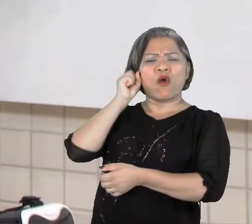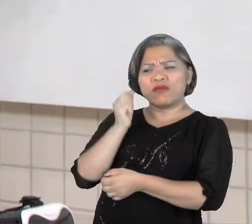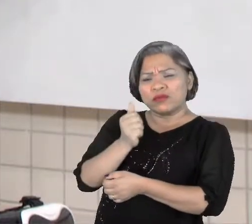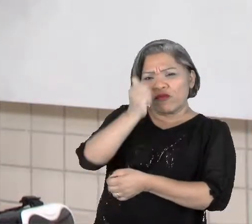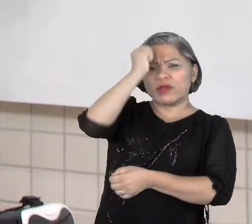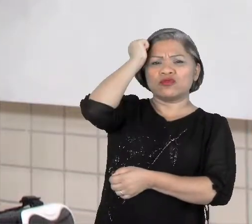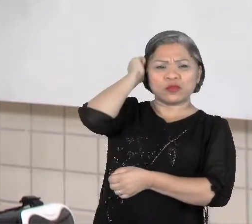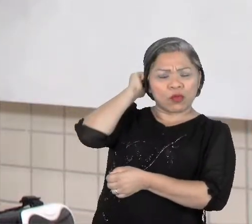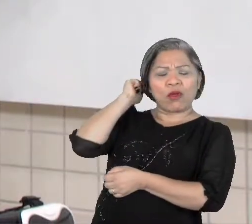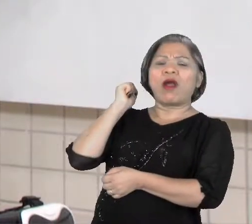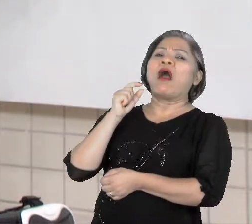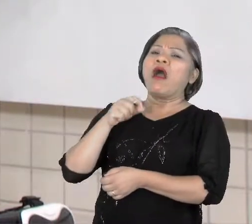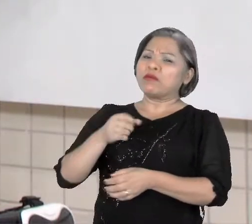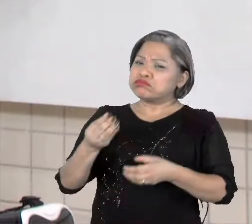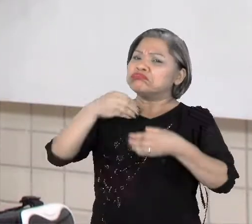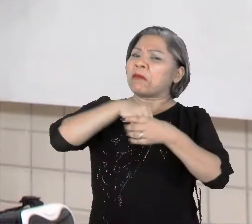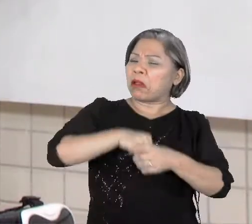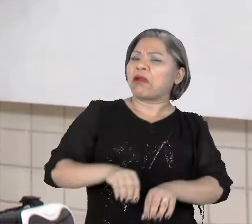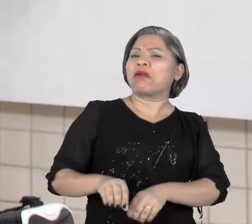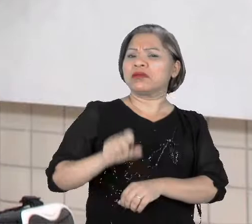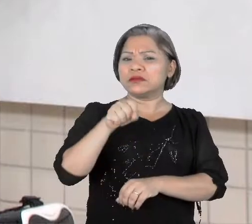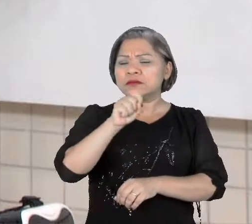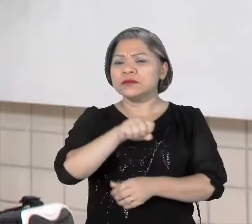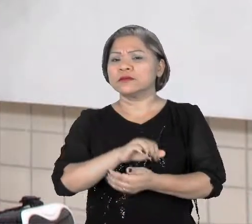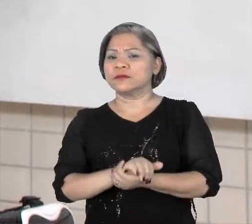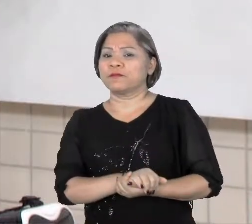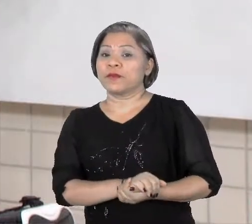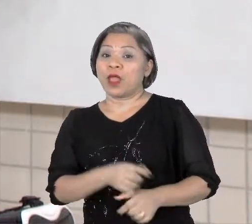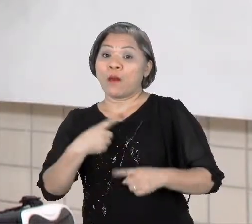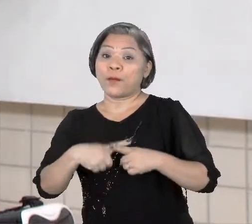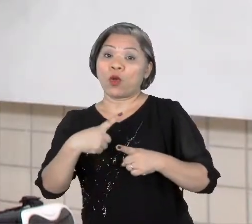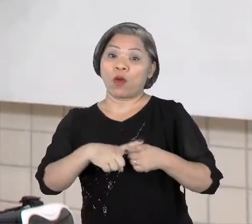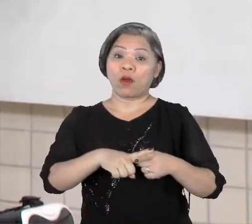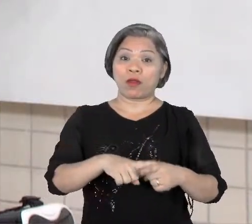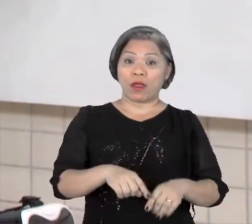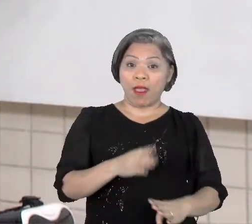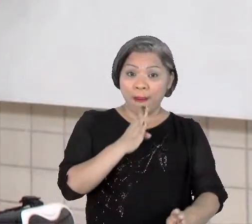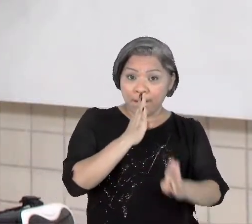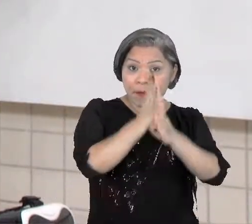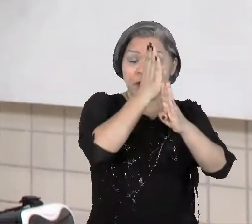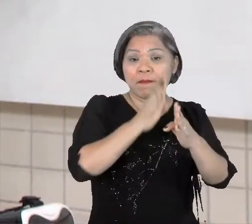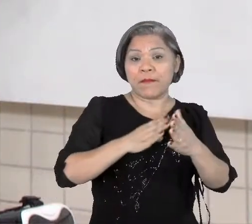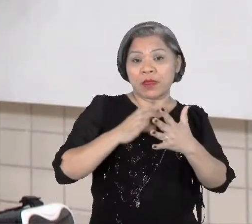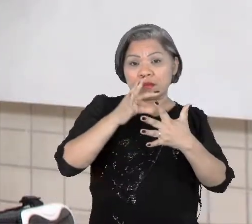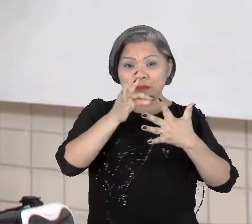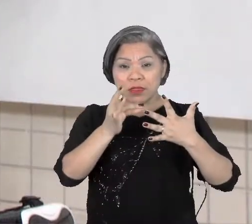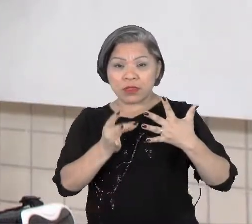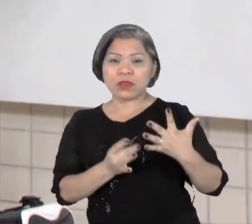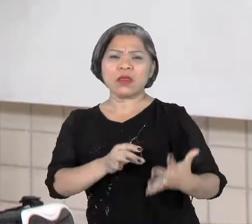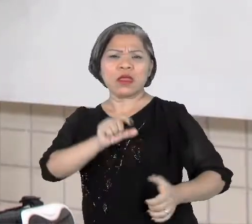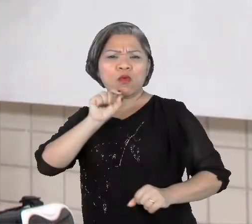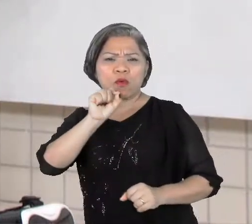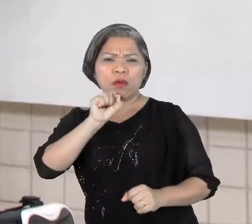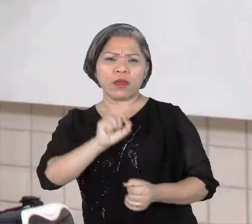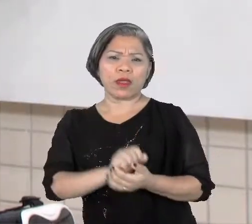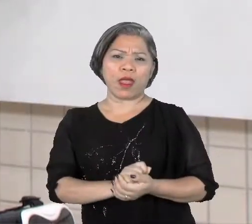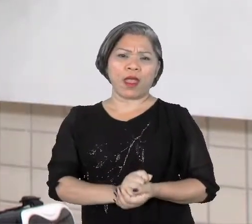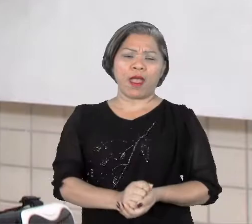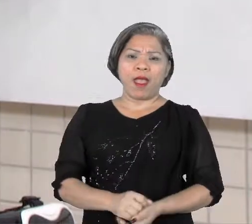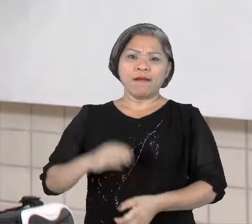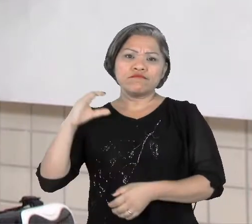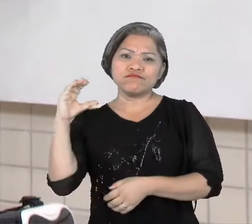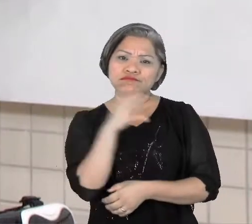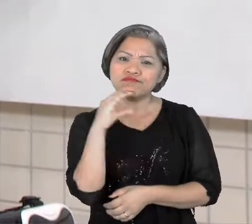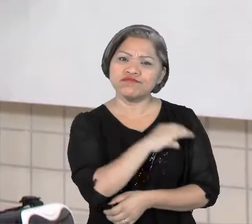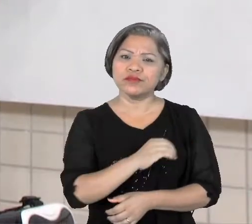industrial, uma das características dela é acelerar a informação. Durante a terceira revolução